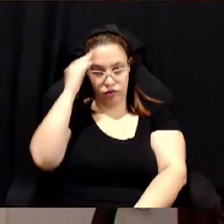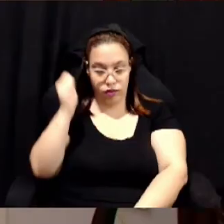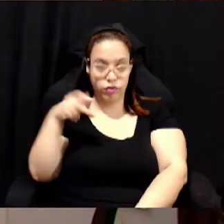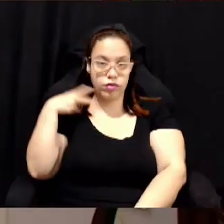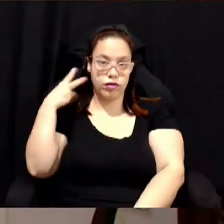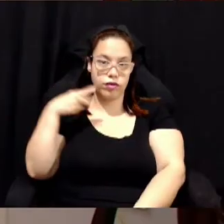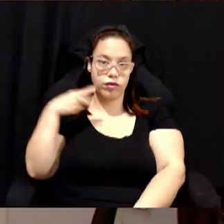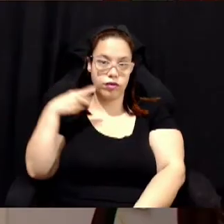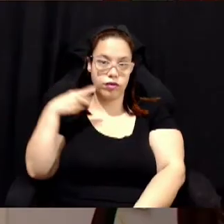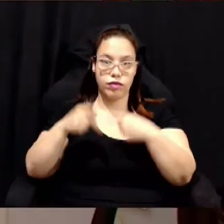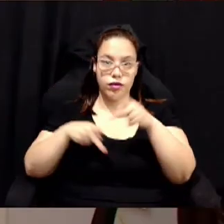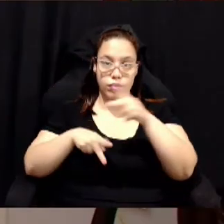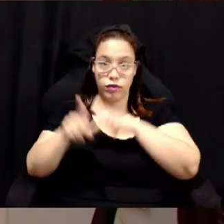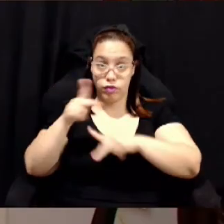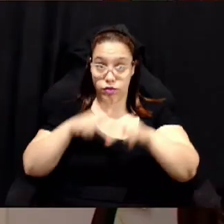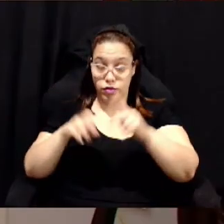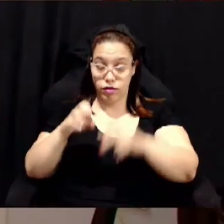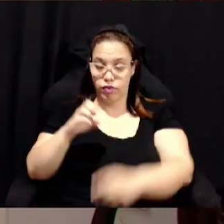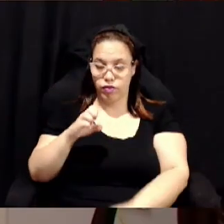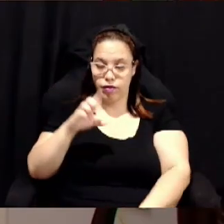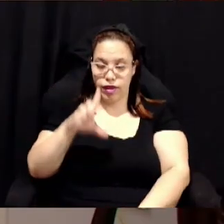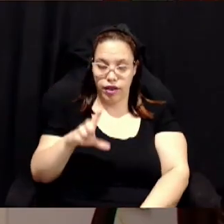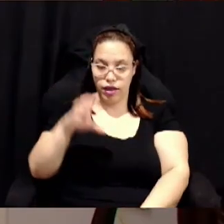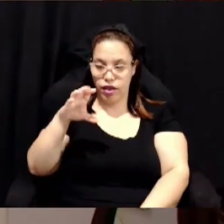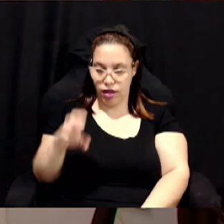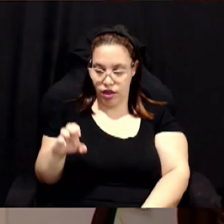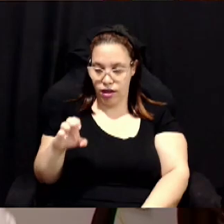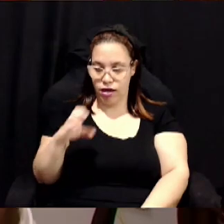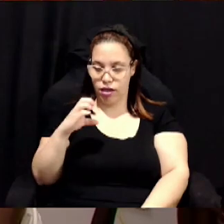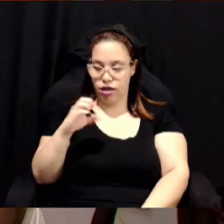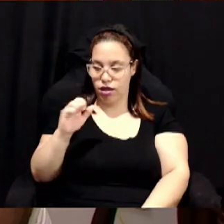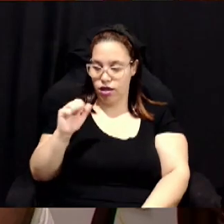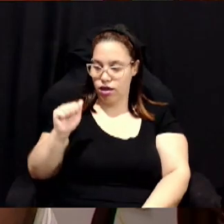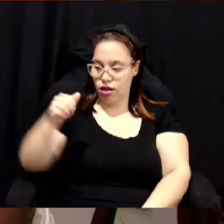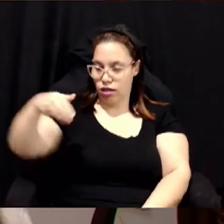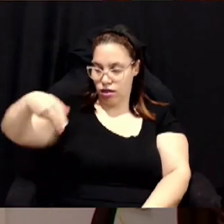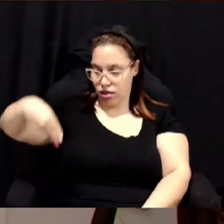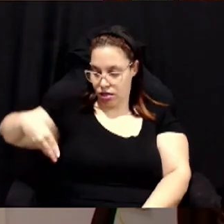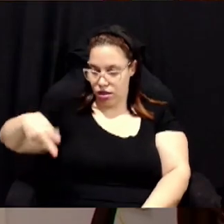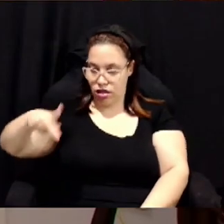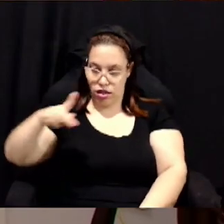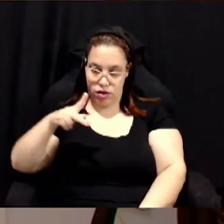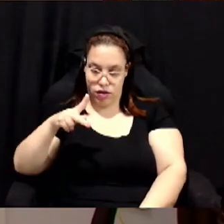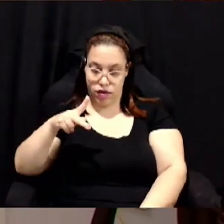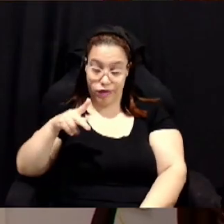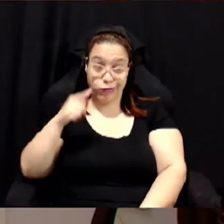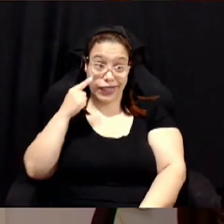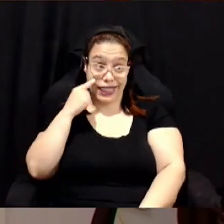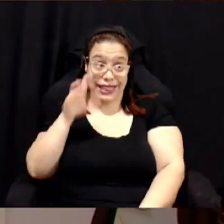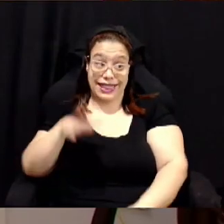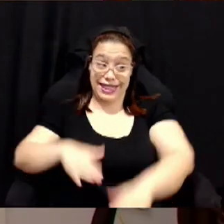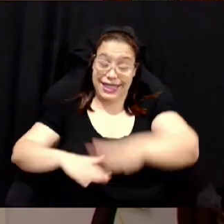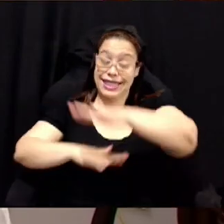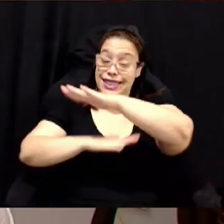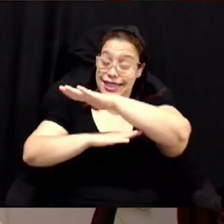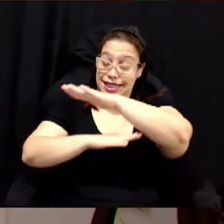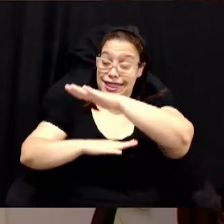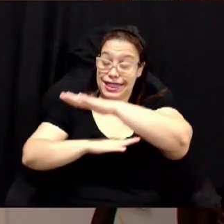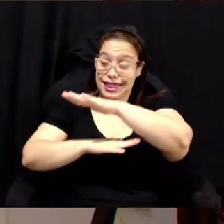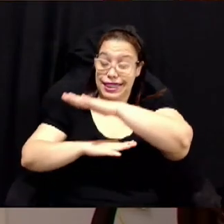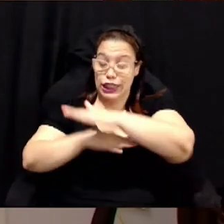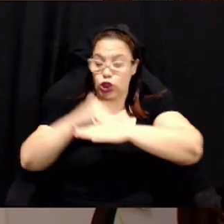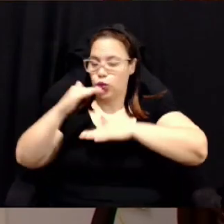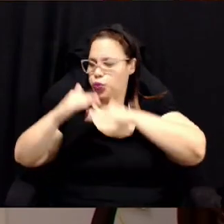população. A Elecamp, a Escola do Legislativo de Campinas, para nós é quase que a menina dos olhos da Câmara. Ela tem desenvolvido uma série